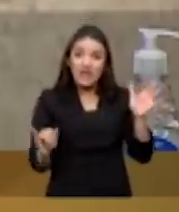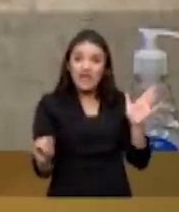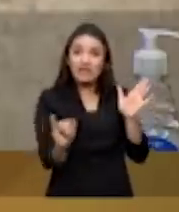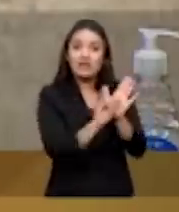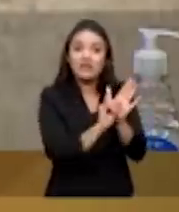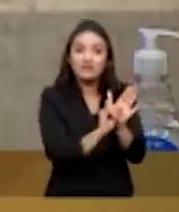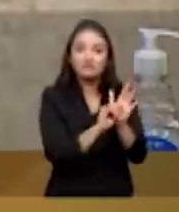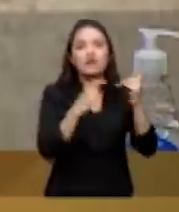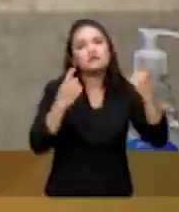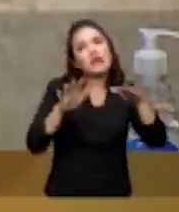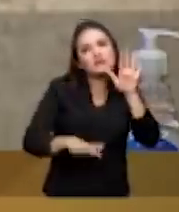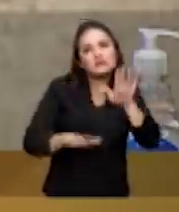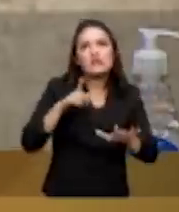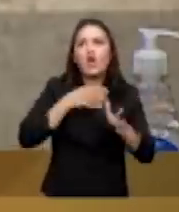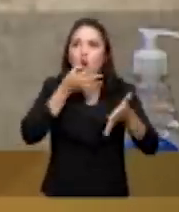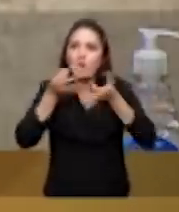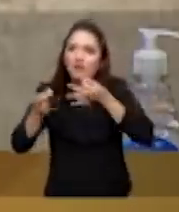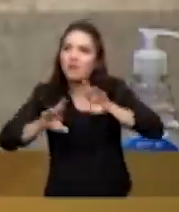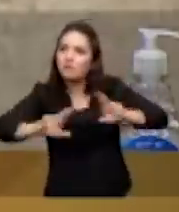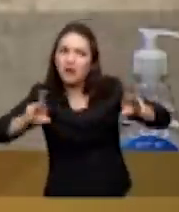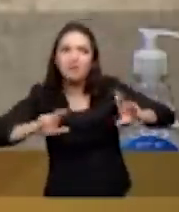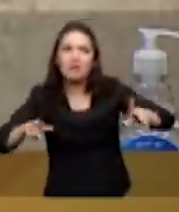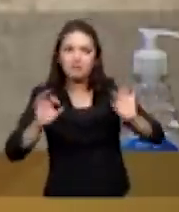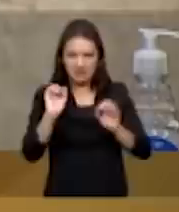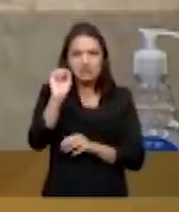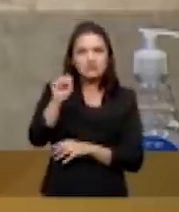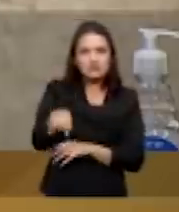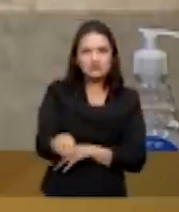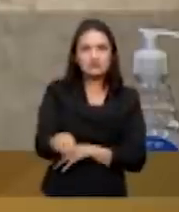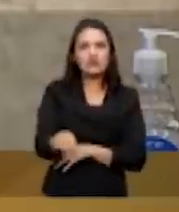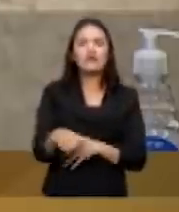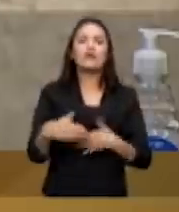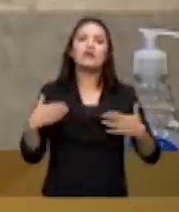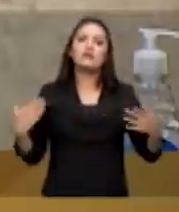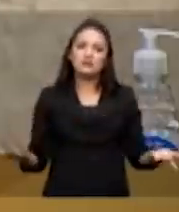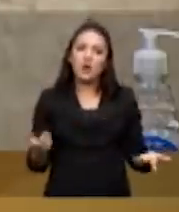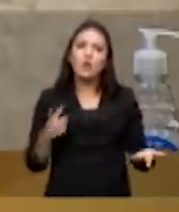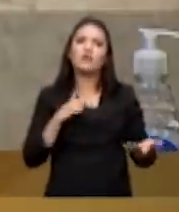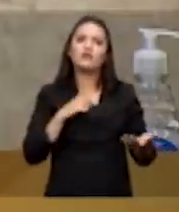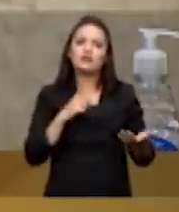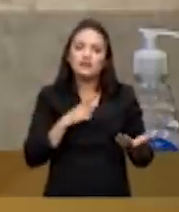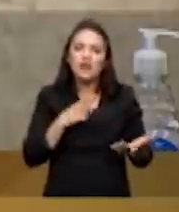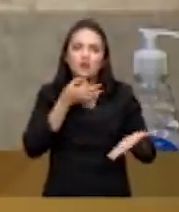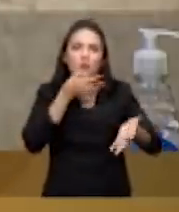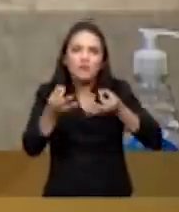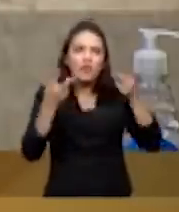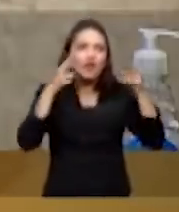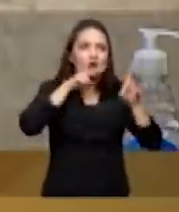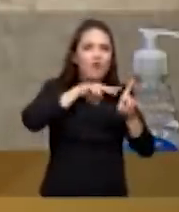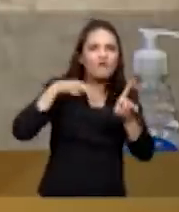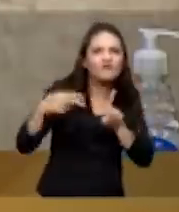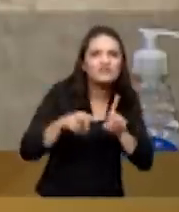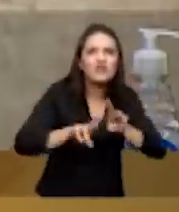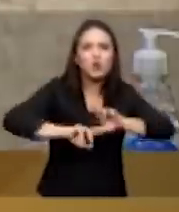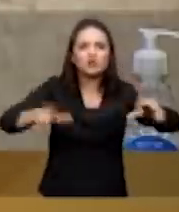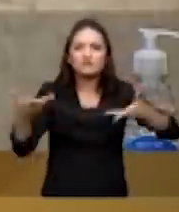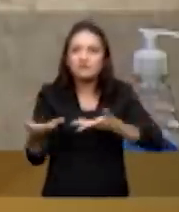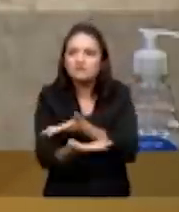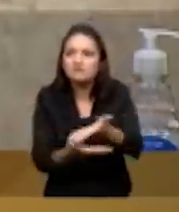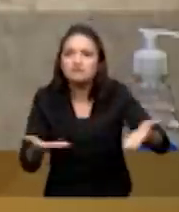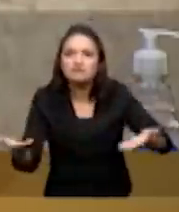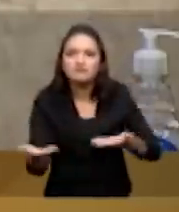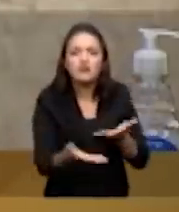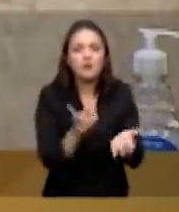sem dissenso. A convivência entre visões diferentes sobre o mesmo